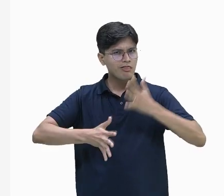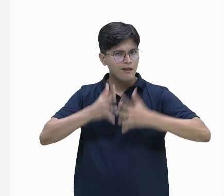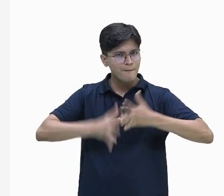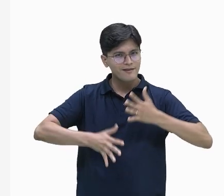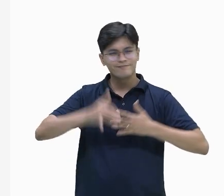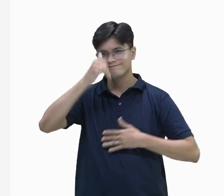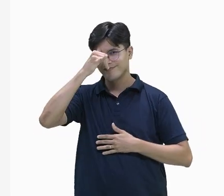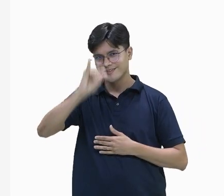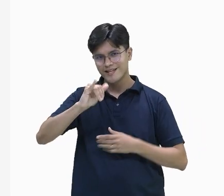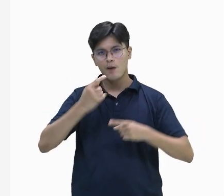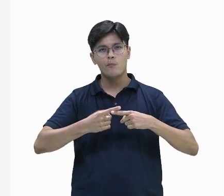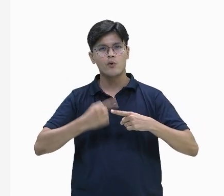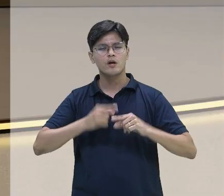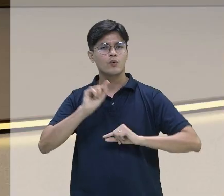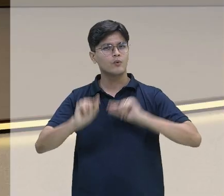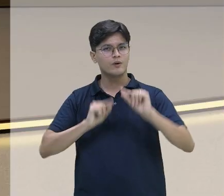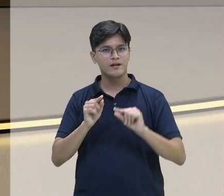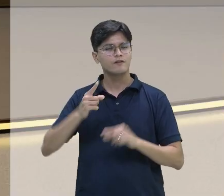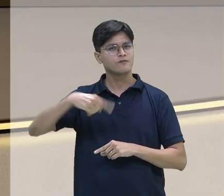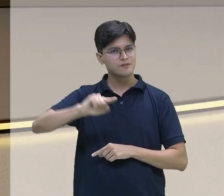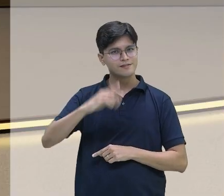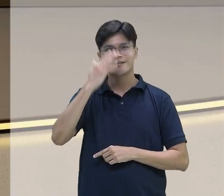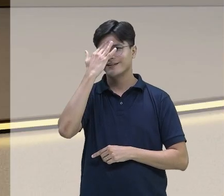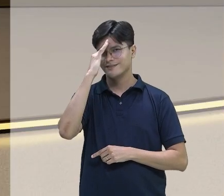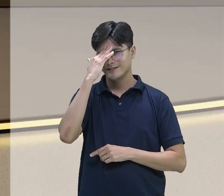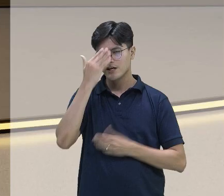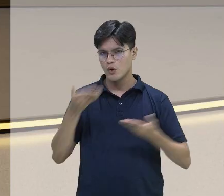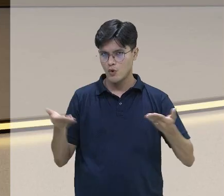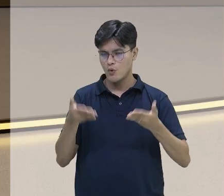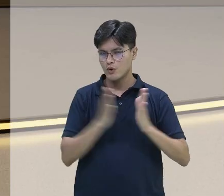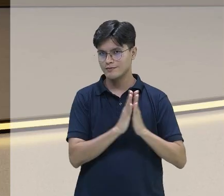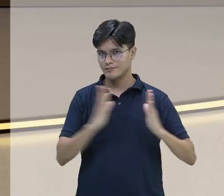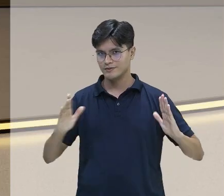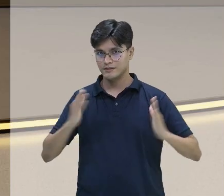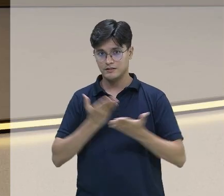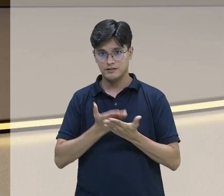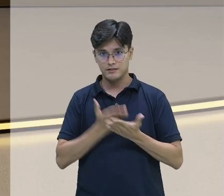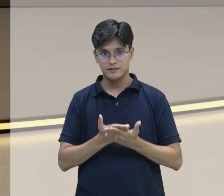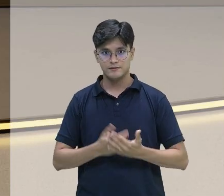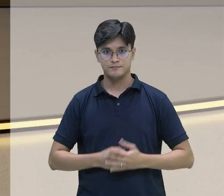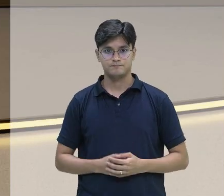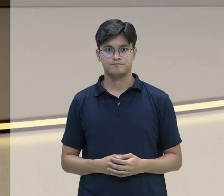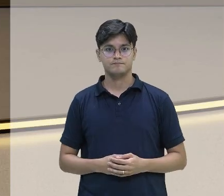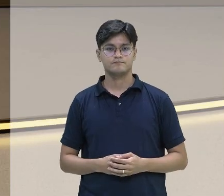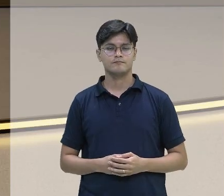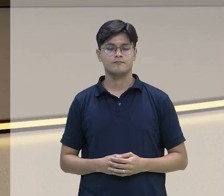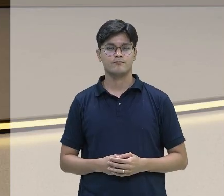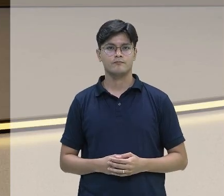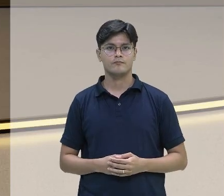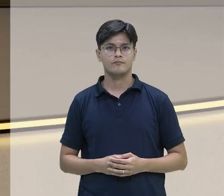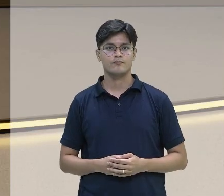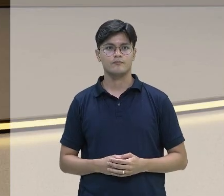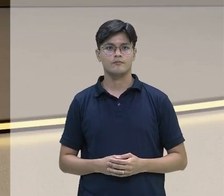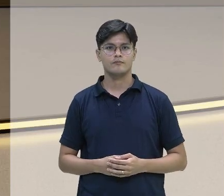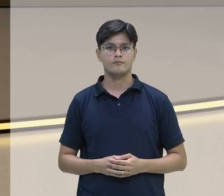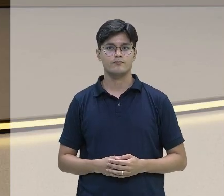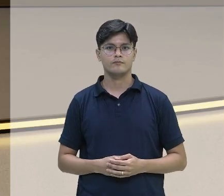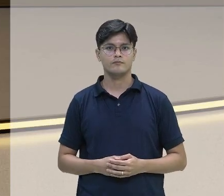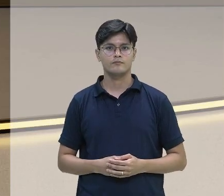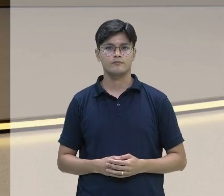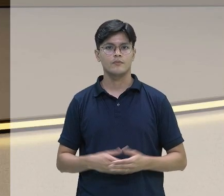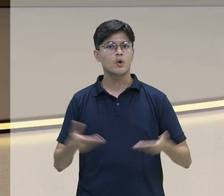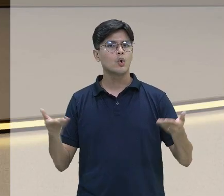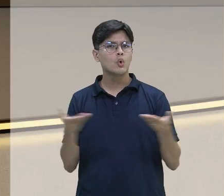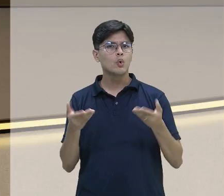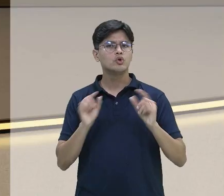tem tudo a ver com a nossa aula, certo? E trouxemos aqui, olha, E acho que é o nosso aluno,